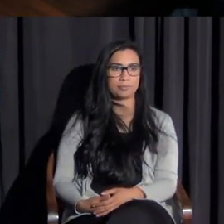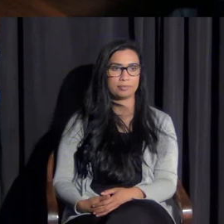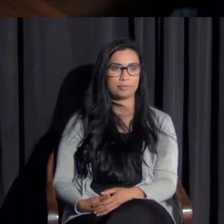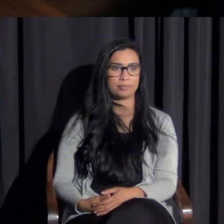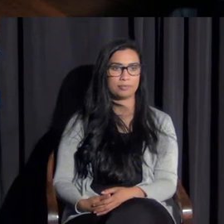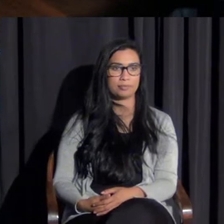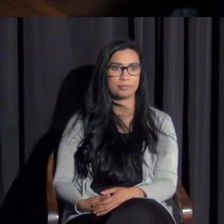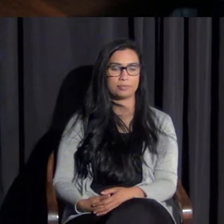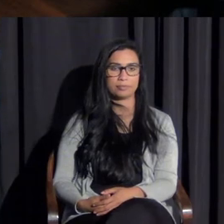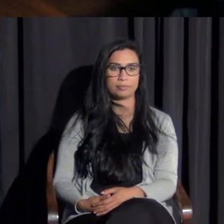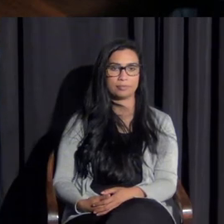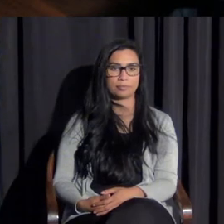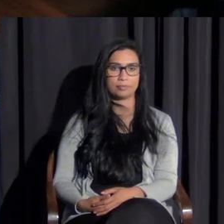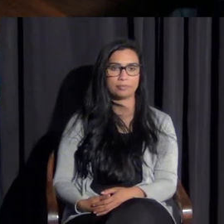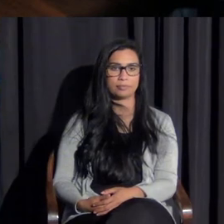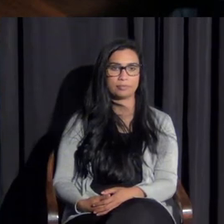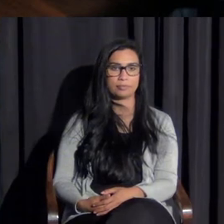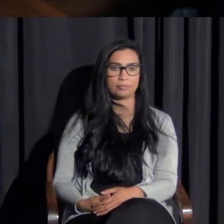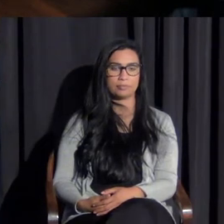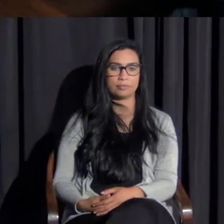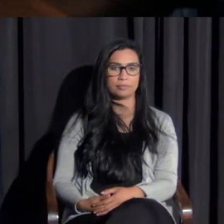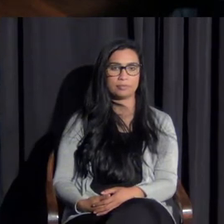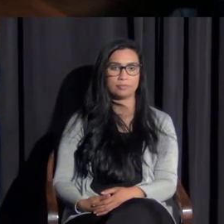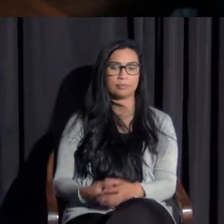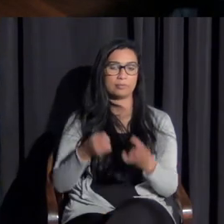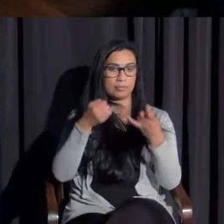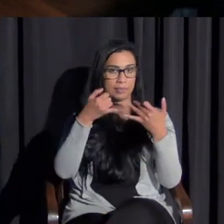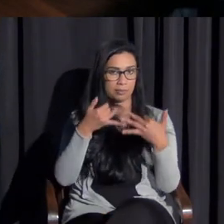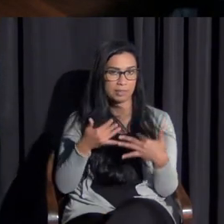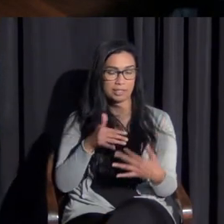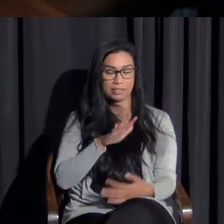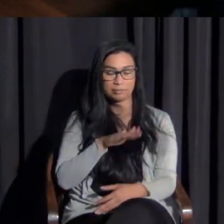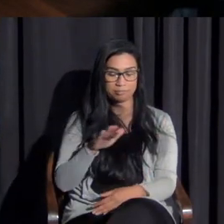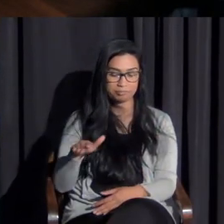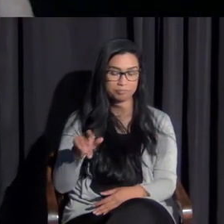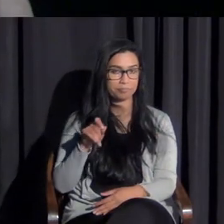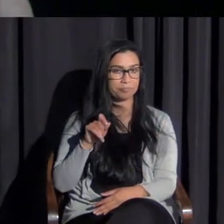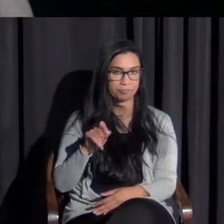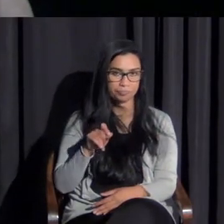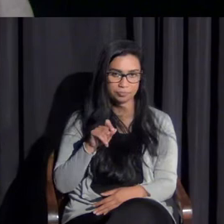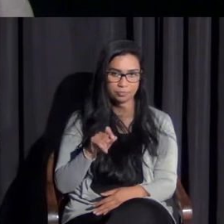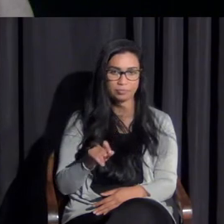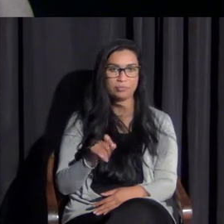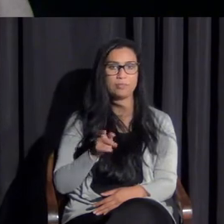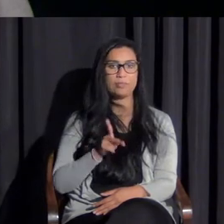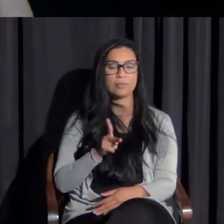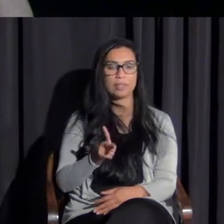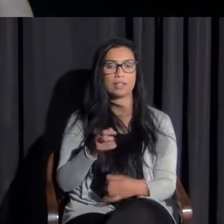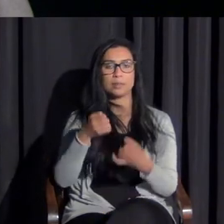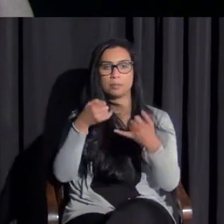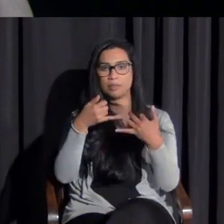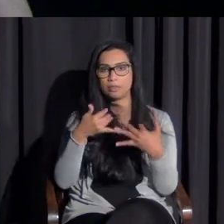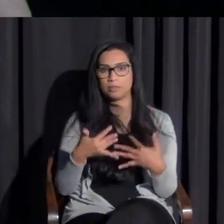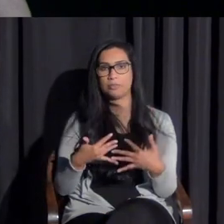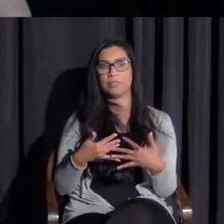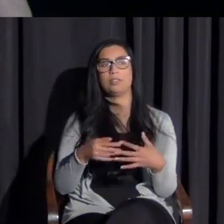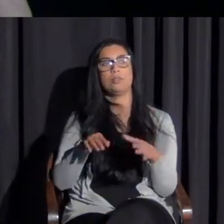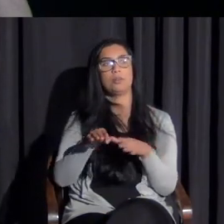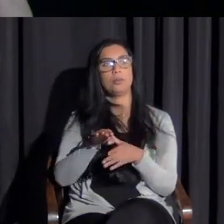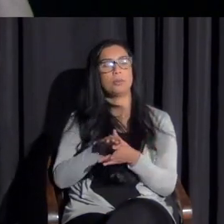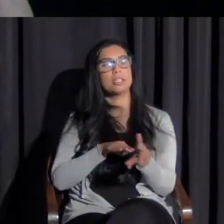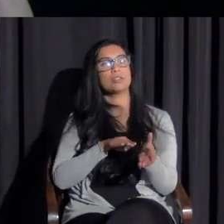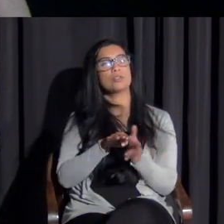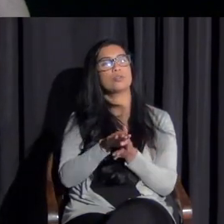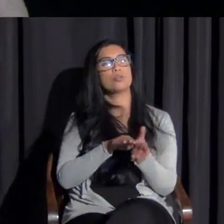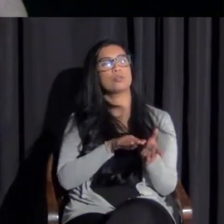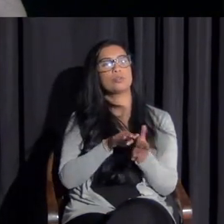O que eu ia dizer, né, sobre a questão das crianças é que eu sempre costumo dizer também para as orientandas, para os orientandos que estão